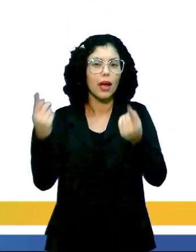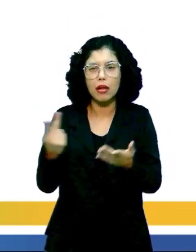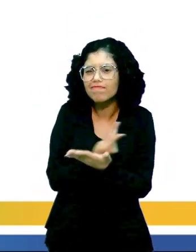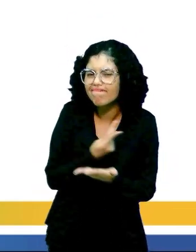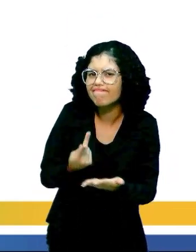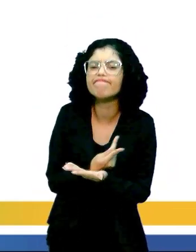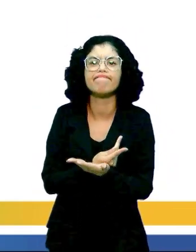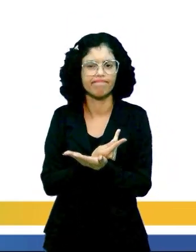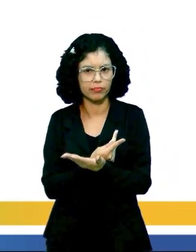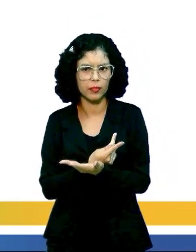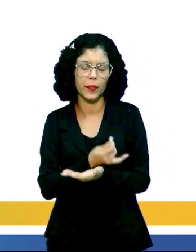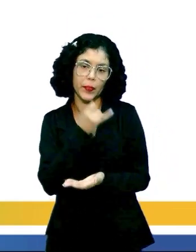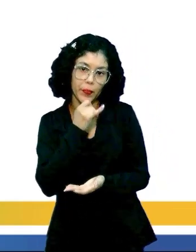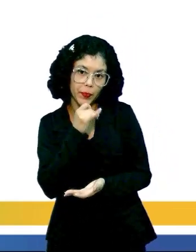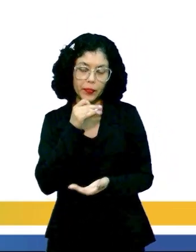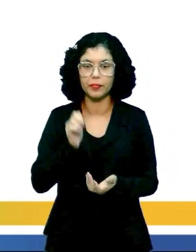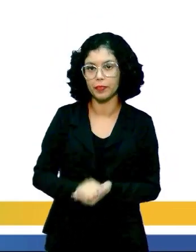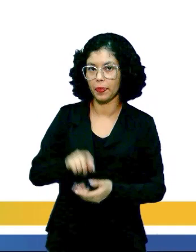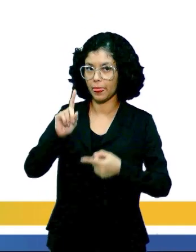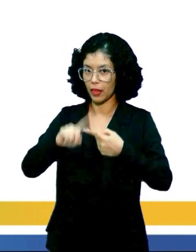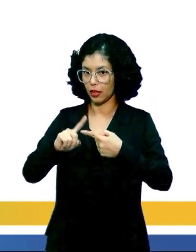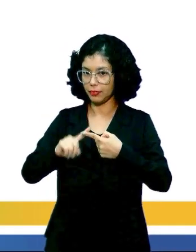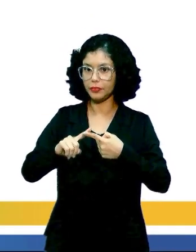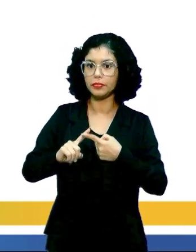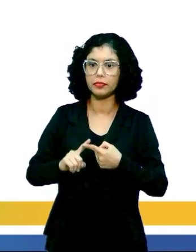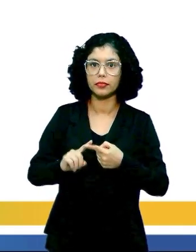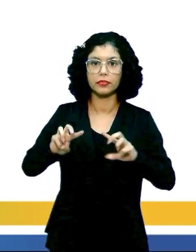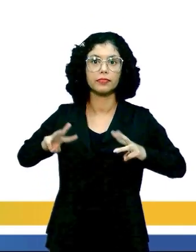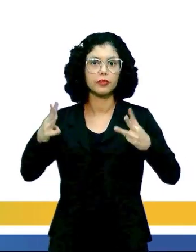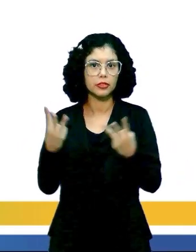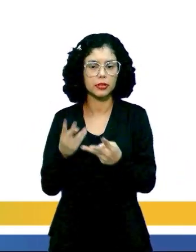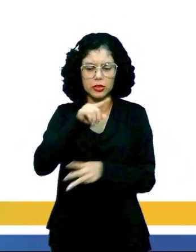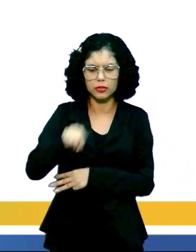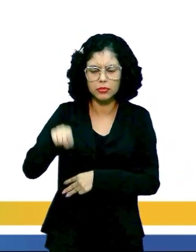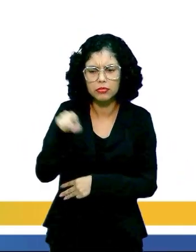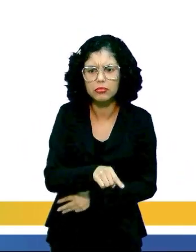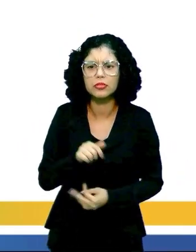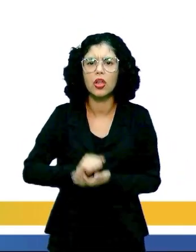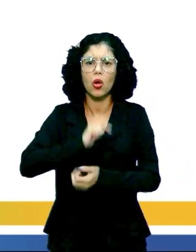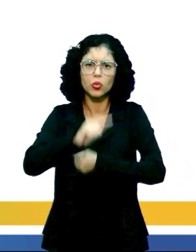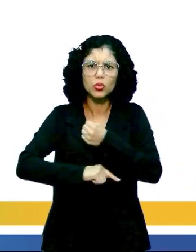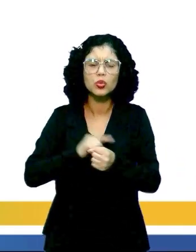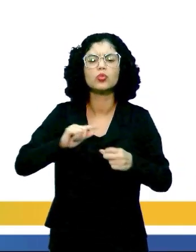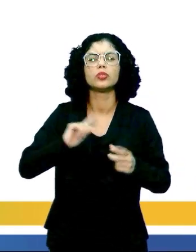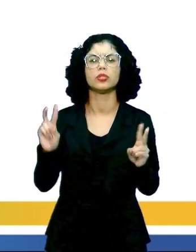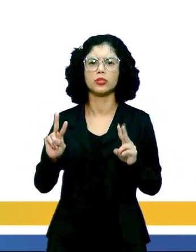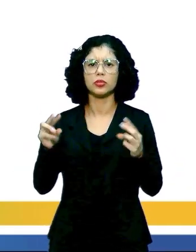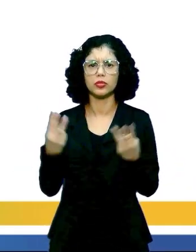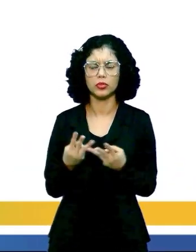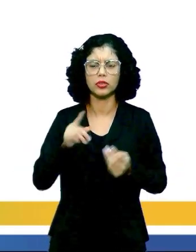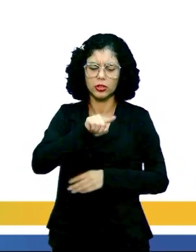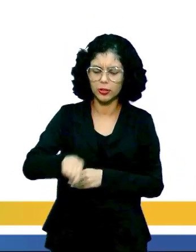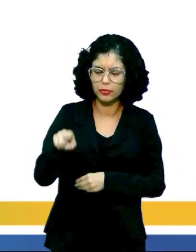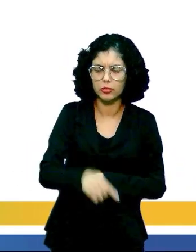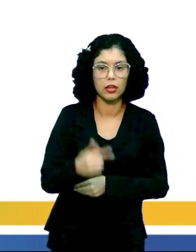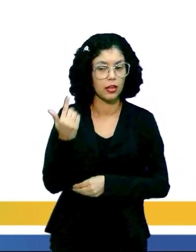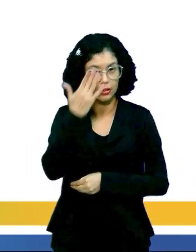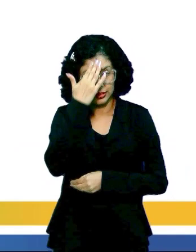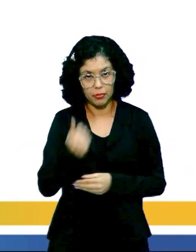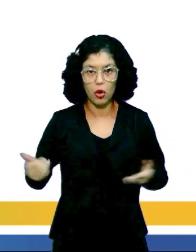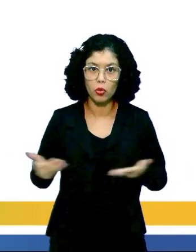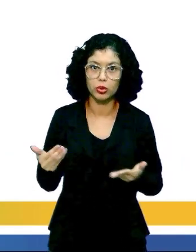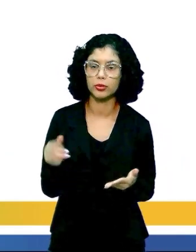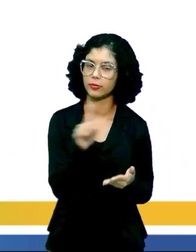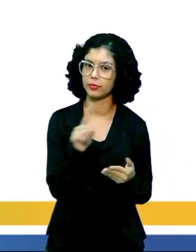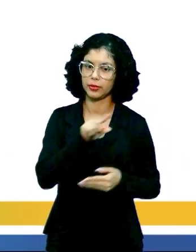para o modelo de Dalton, como, por exemplo, a massa era neutra, o átomo era neutro. Hoje nós sabemos que o átomo ele não é